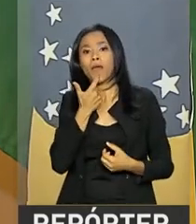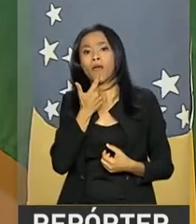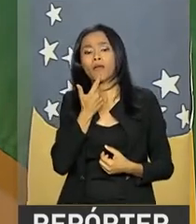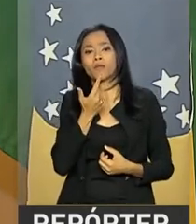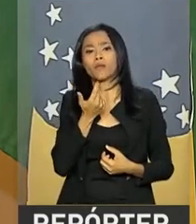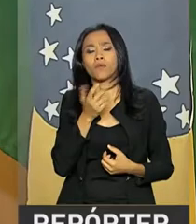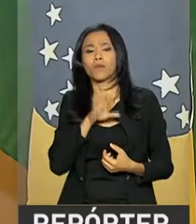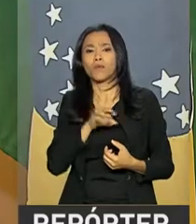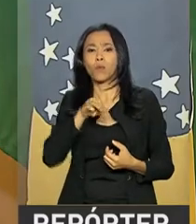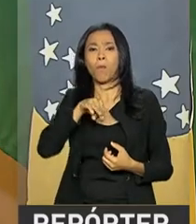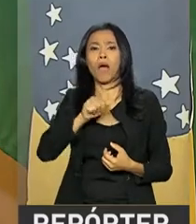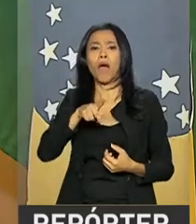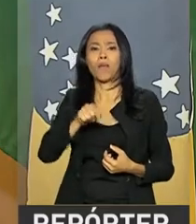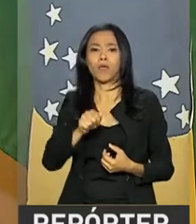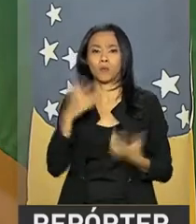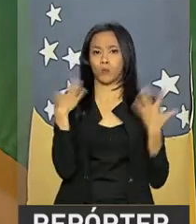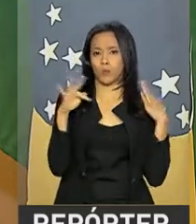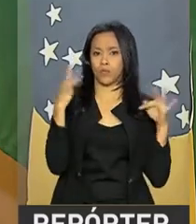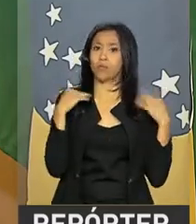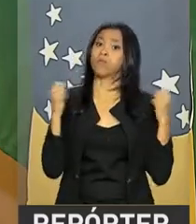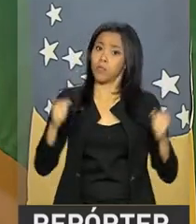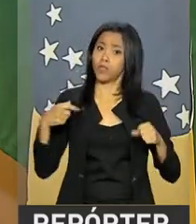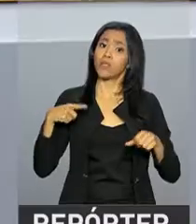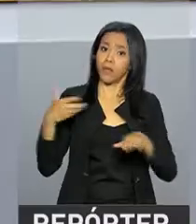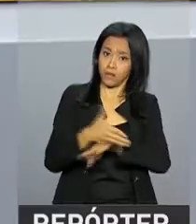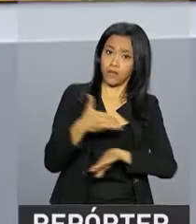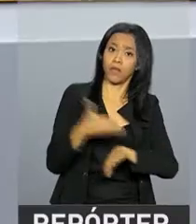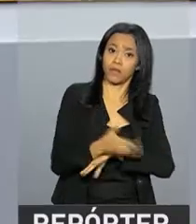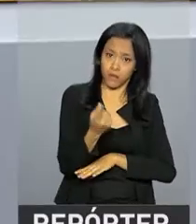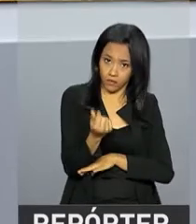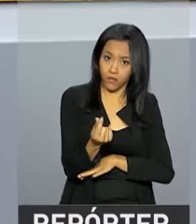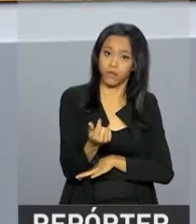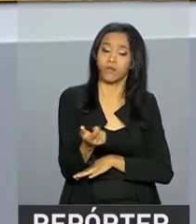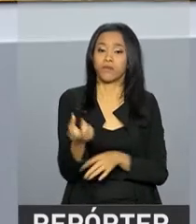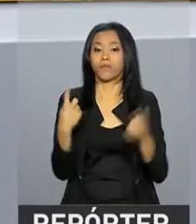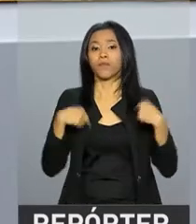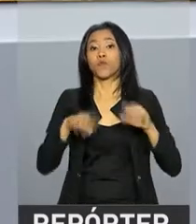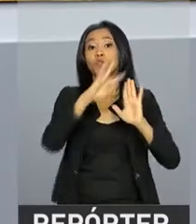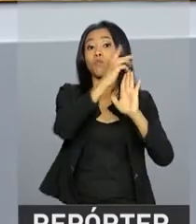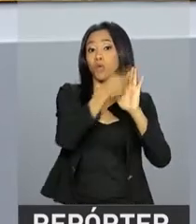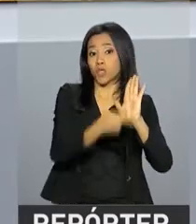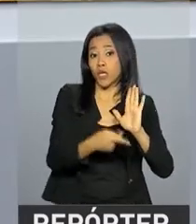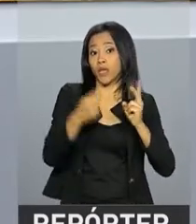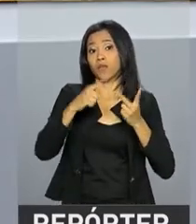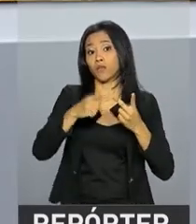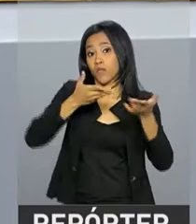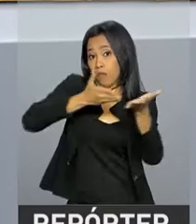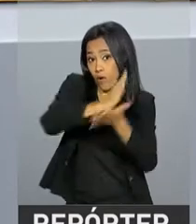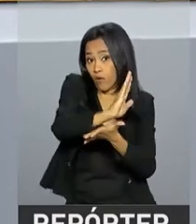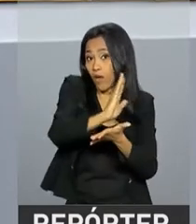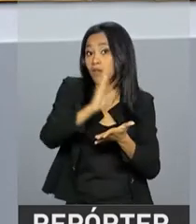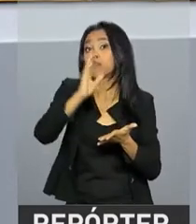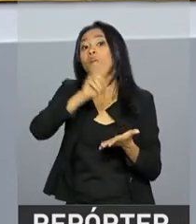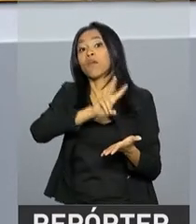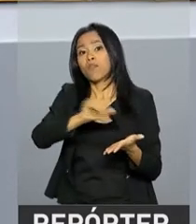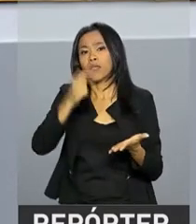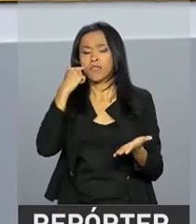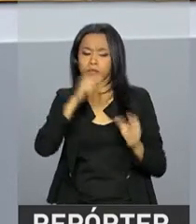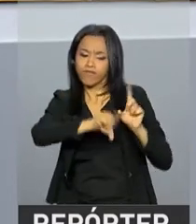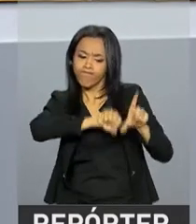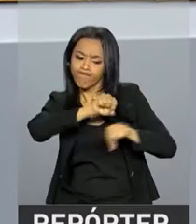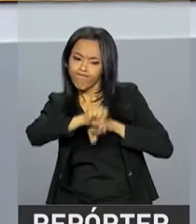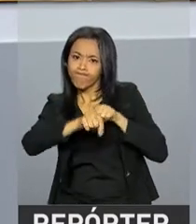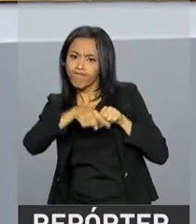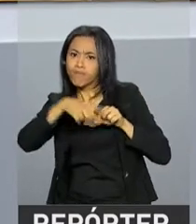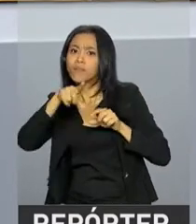mapa do turismo poderão ter acesso a esse recurso os projetos e ações aprovadas pelo programa serão identificados com